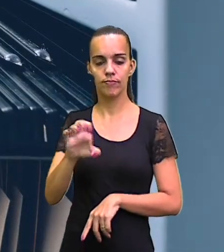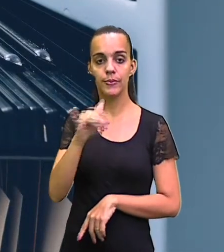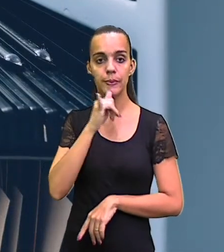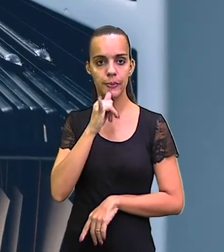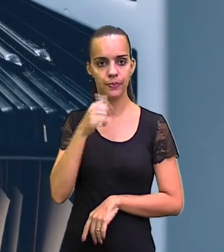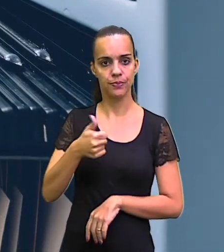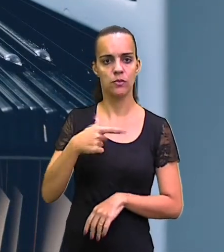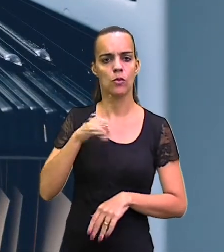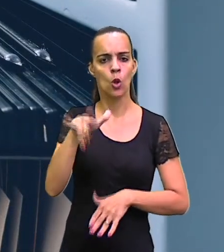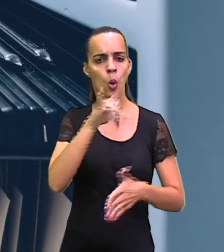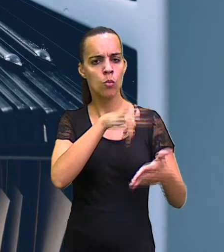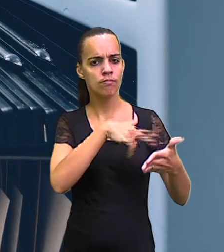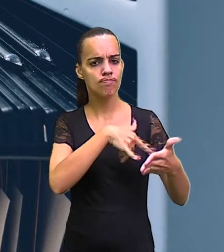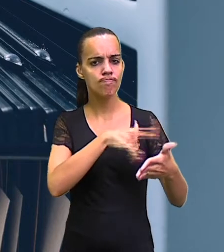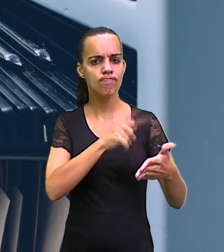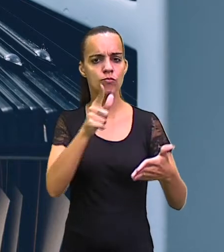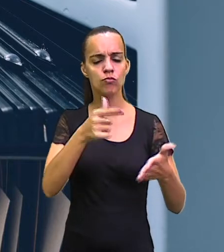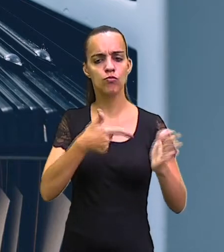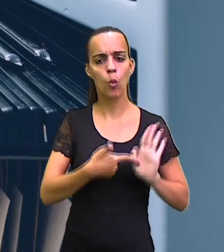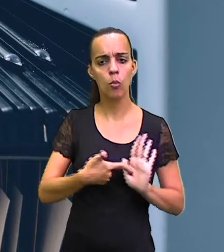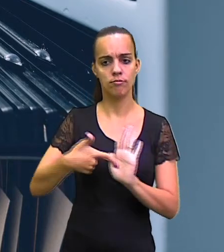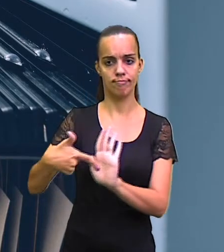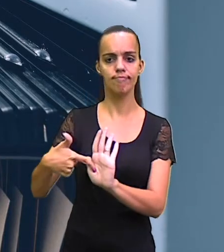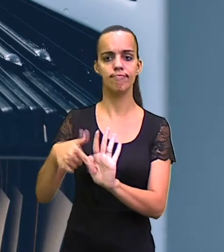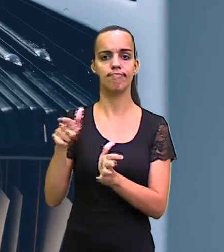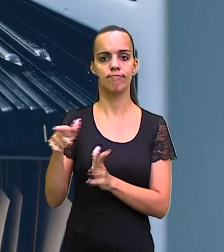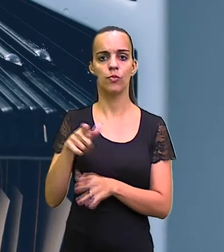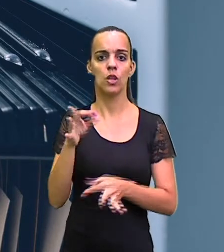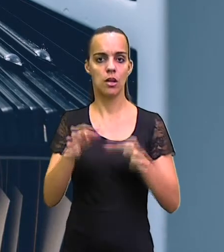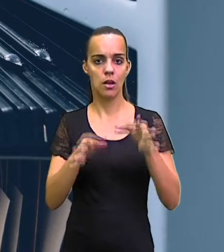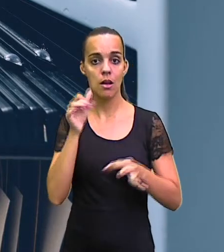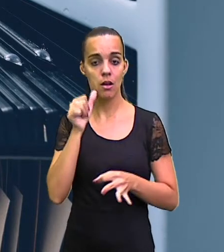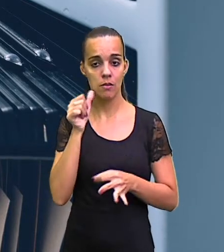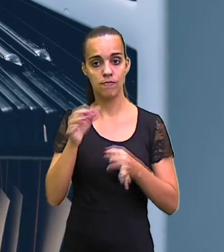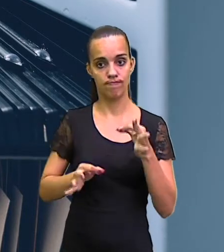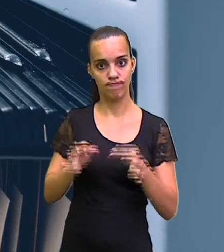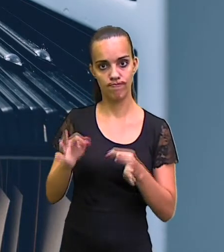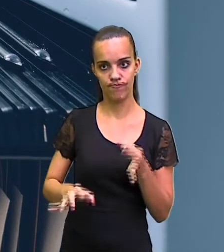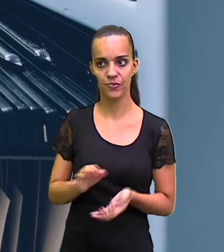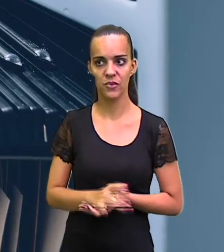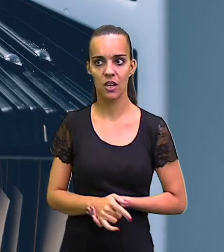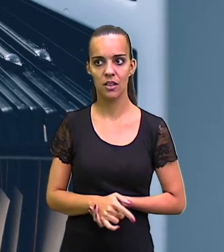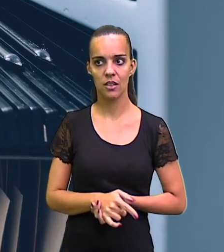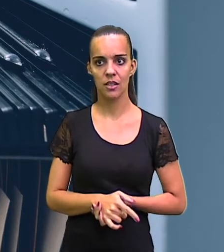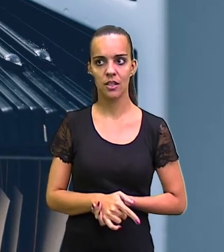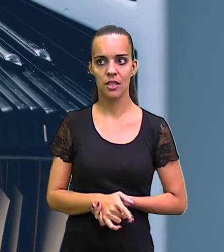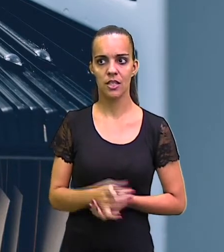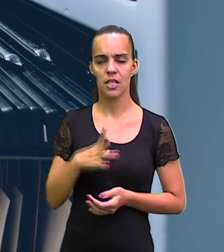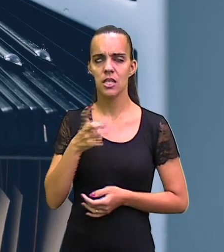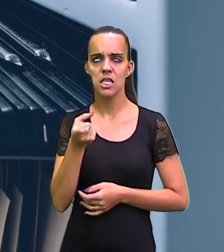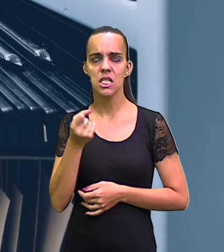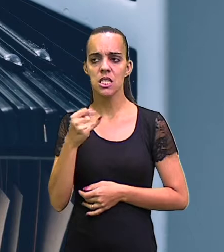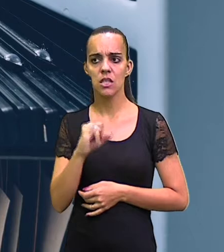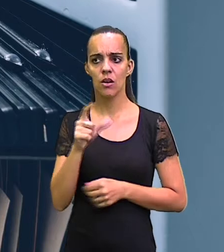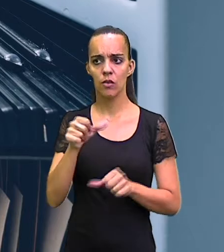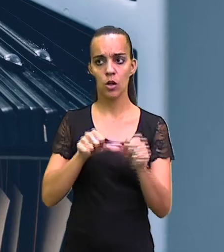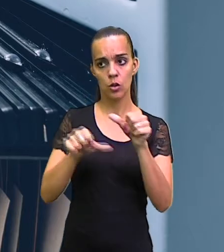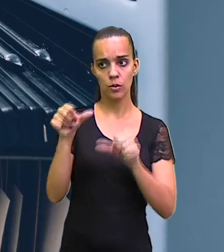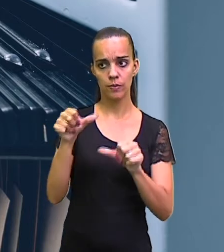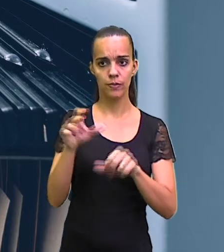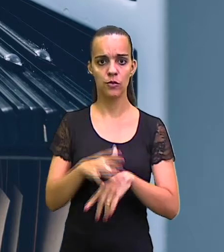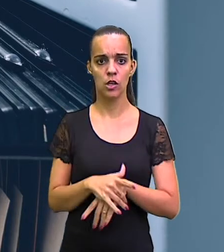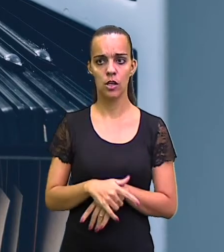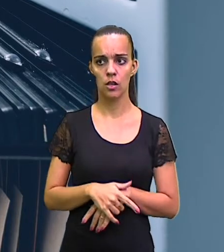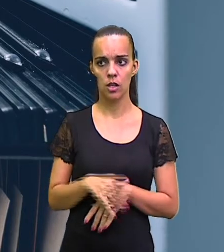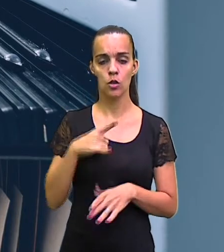Os documentos foram apresentados à juíza. E se eu mudar esse juiz aqui e colocar no